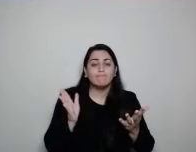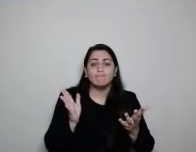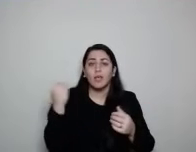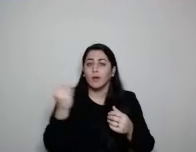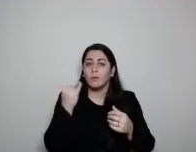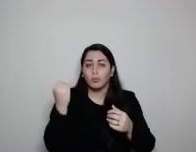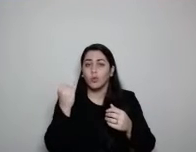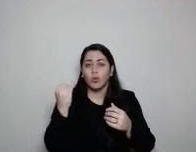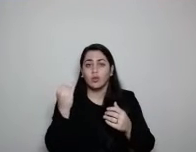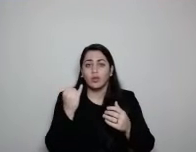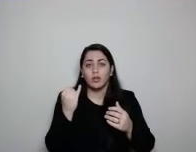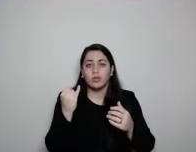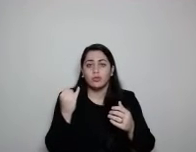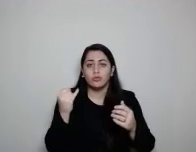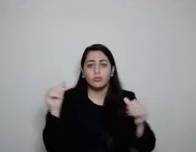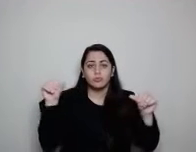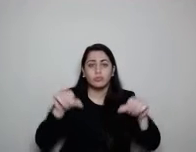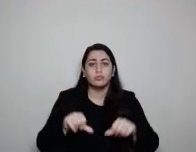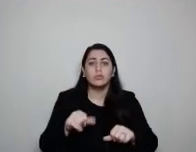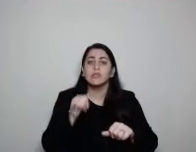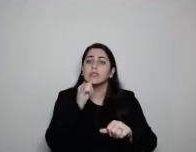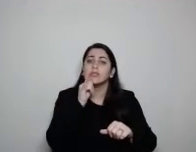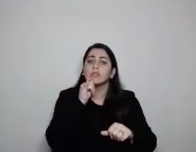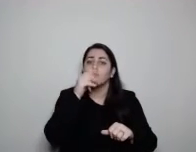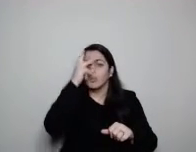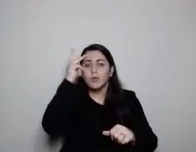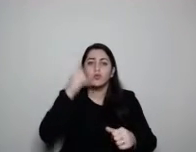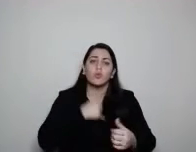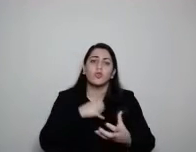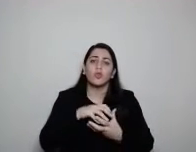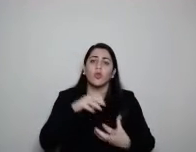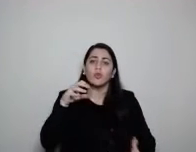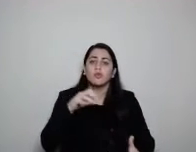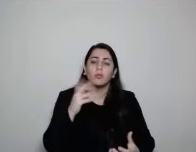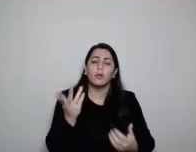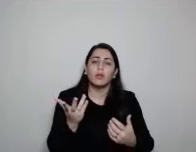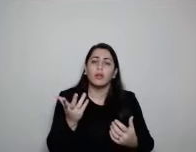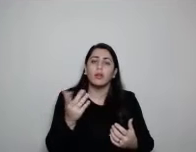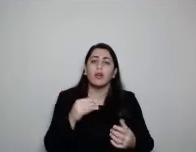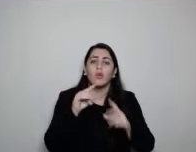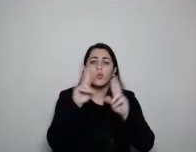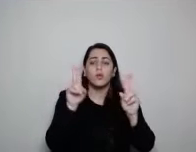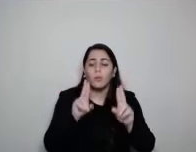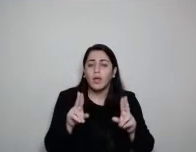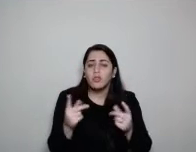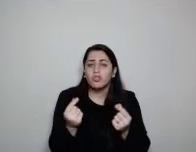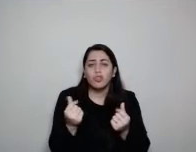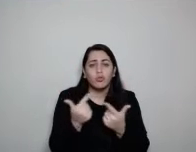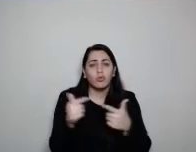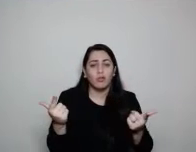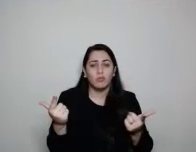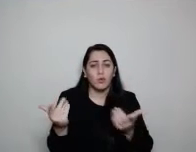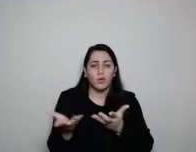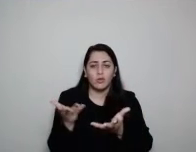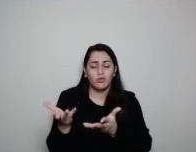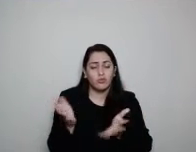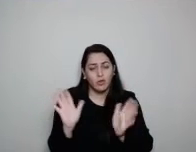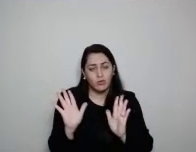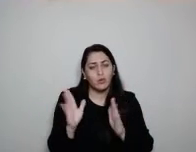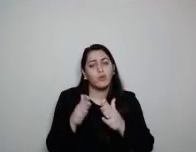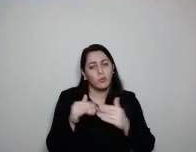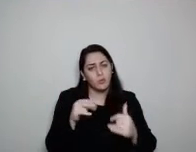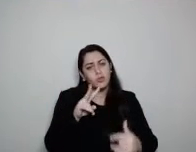Que eu vou pedir vista, desembargador Ibanez, para fazer um limite de acordo com o que decidiu ultimamente a